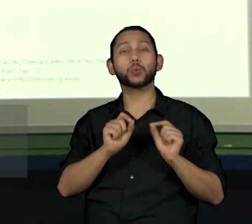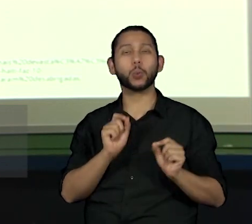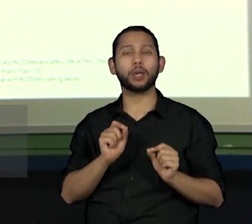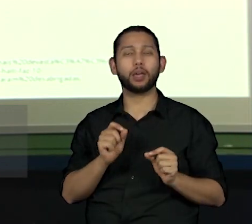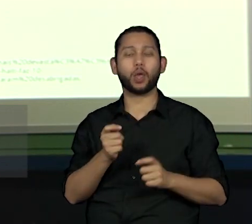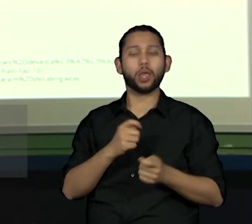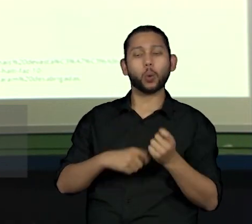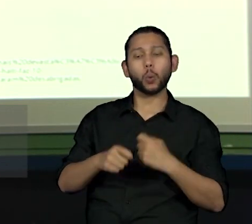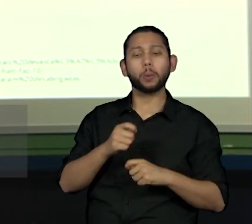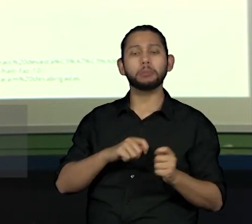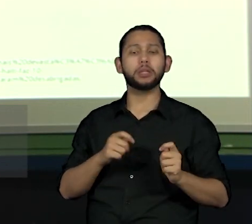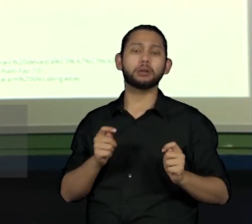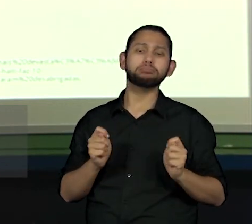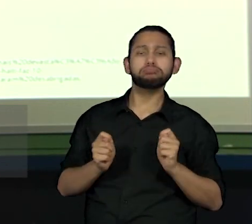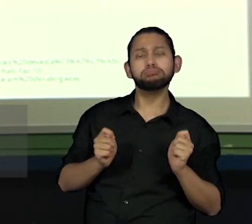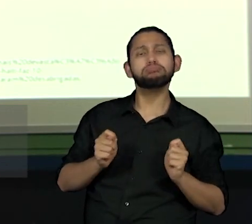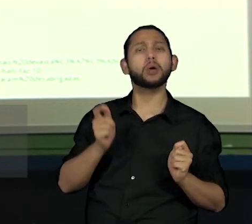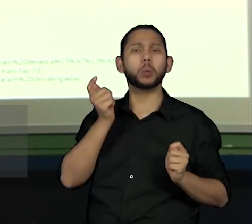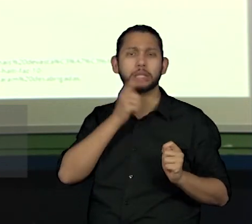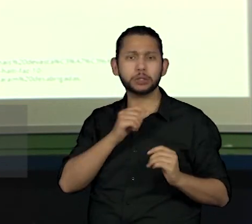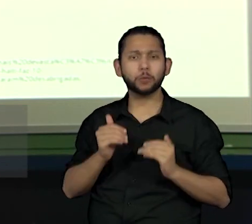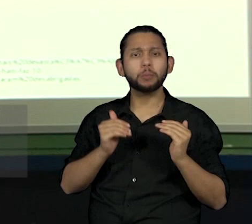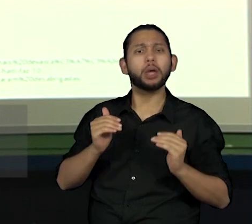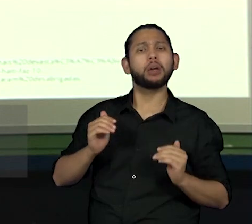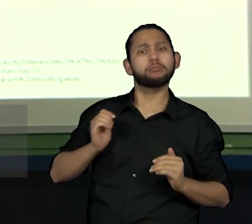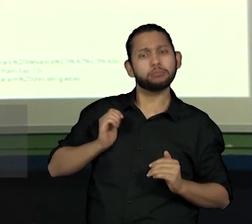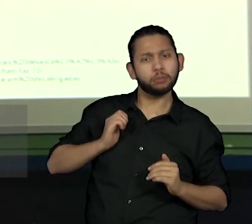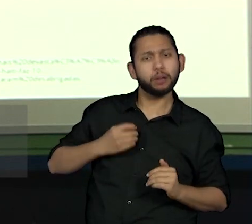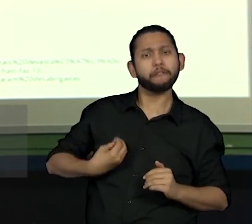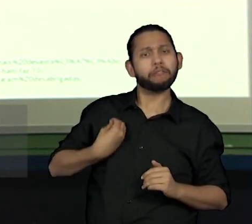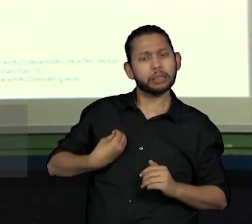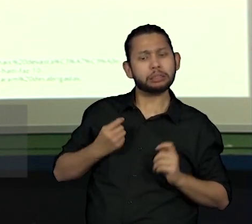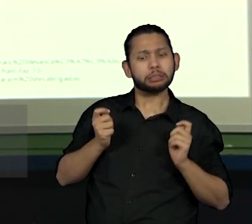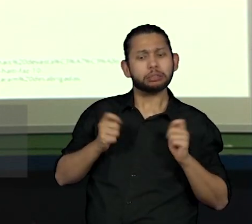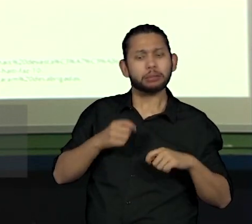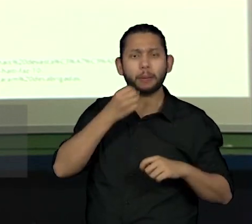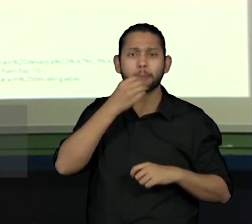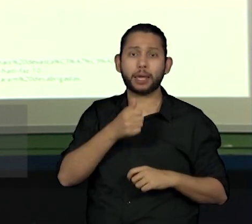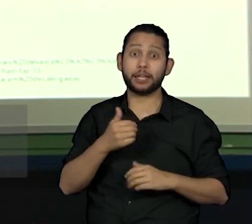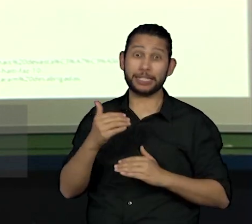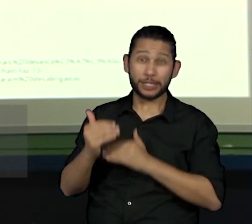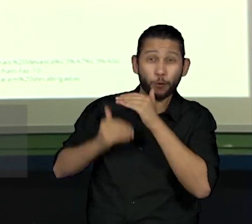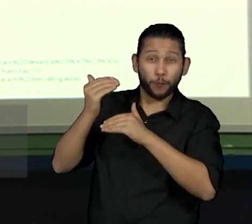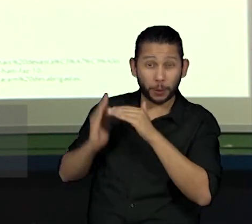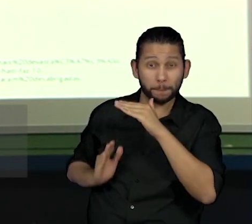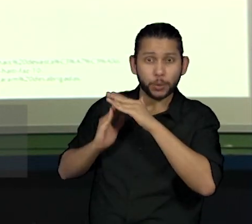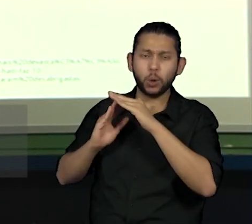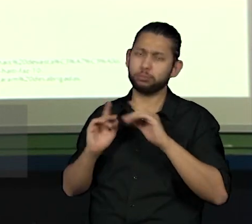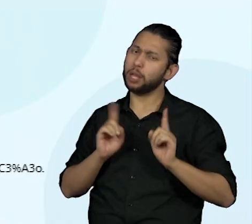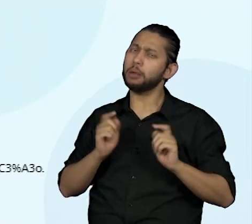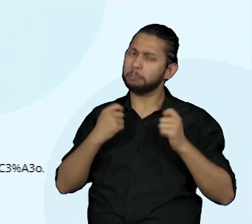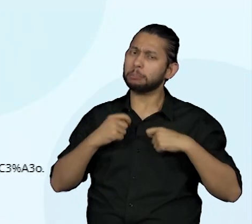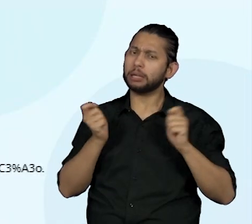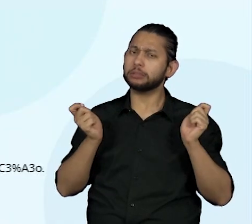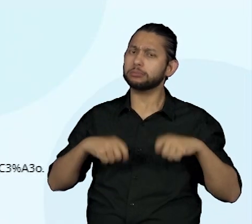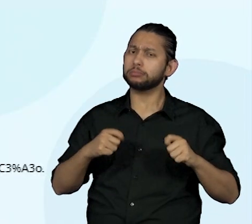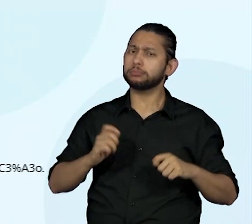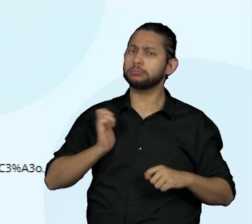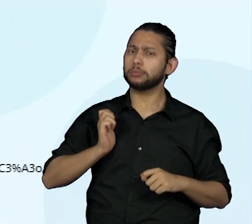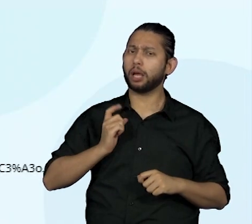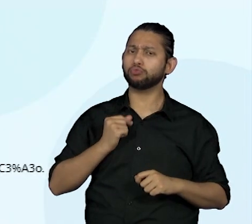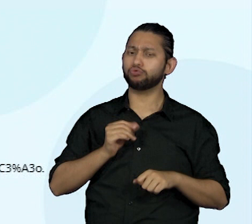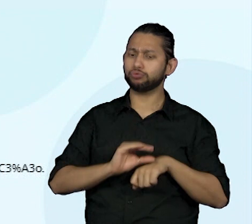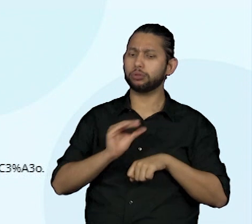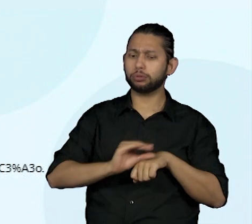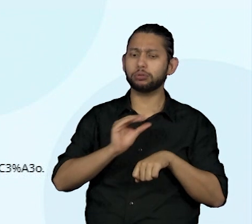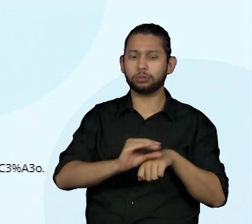vista econômico, que está em desenvolvimento, tem uma boa qualidade de vida, não é desenvolvido, mas está quase chegando lá. Agora